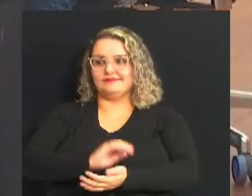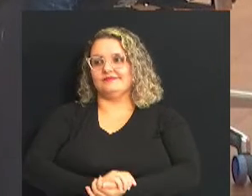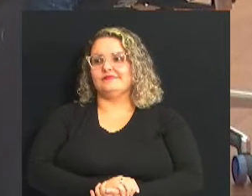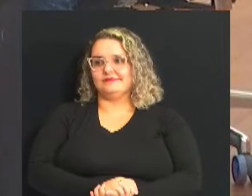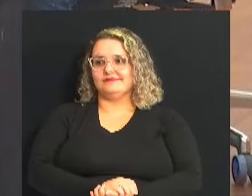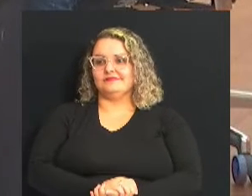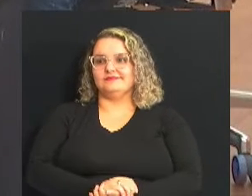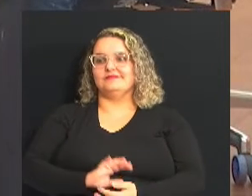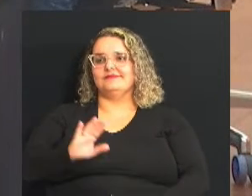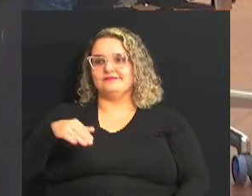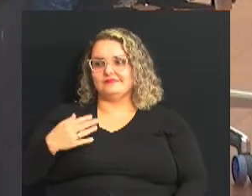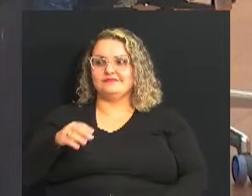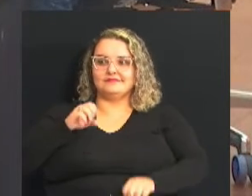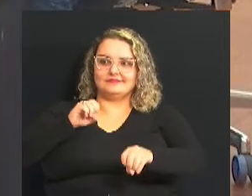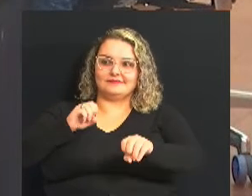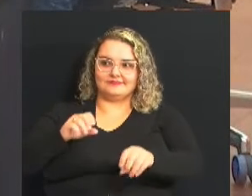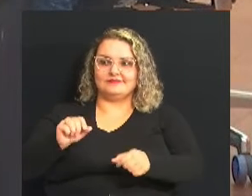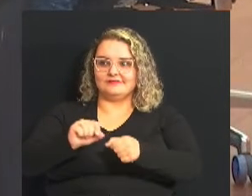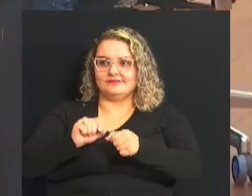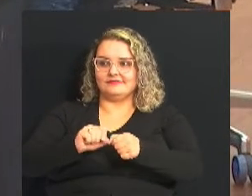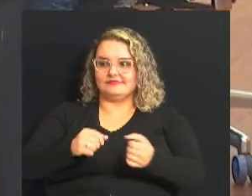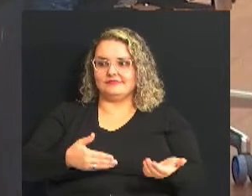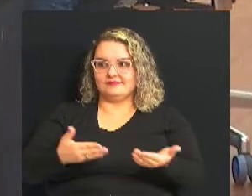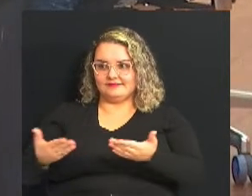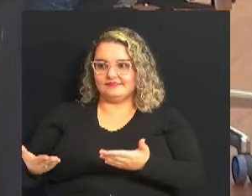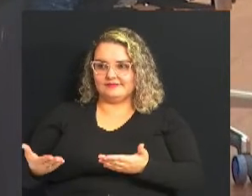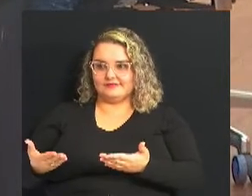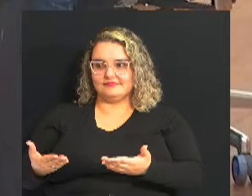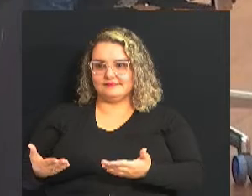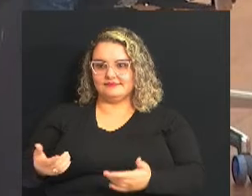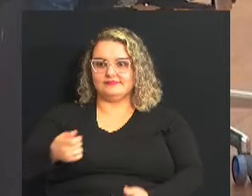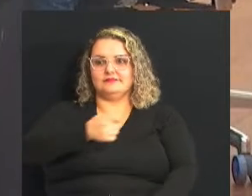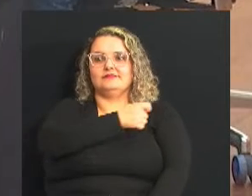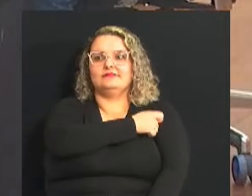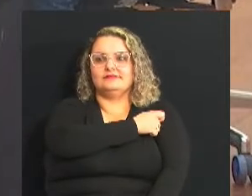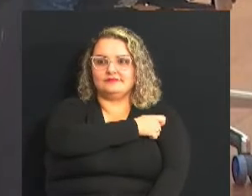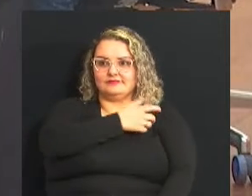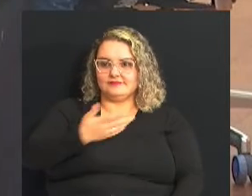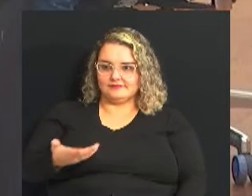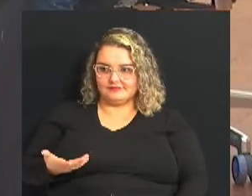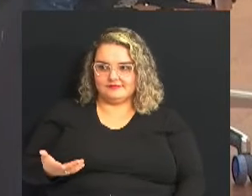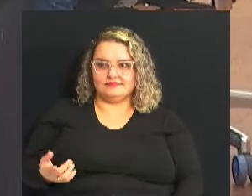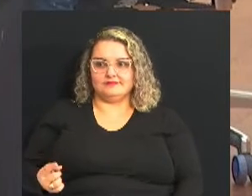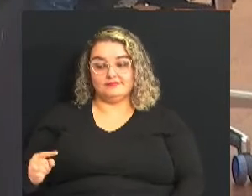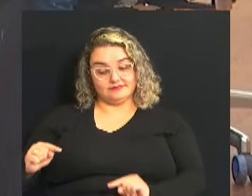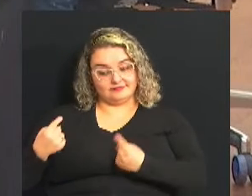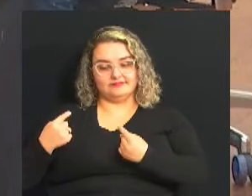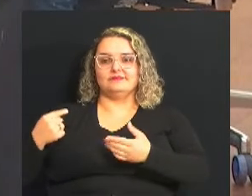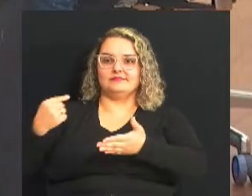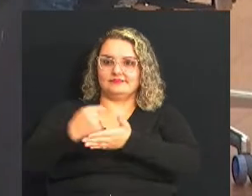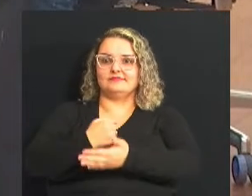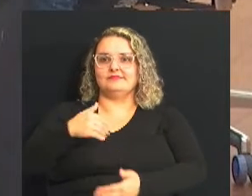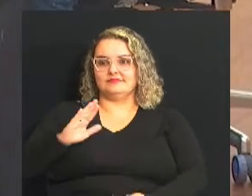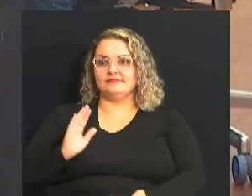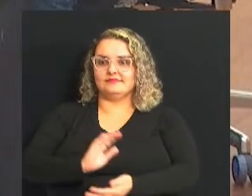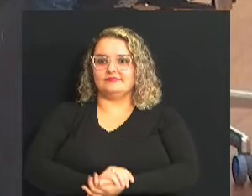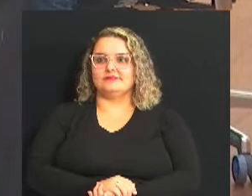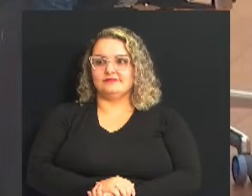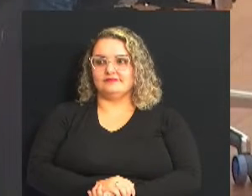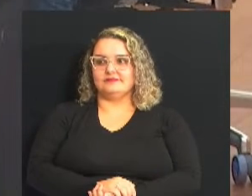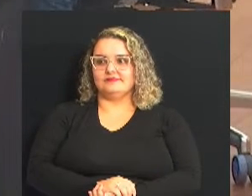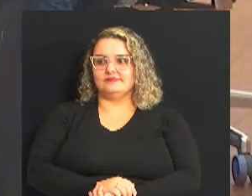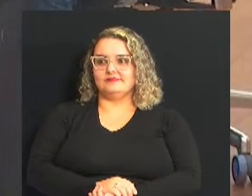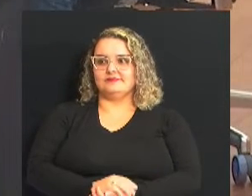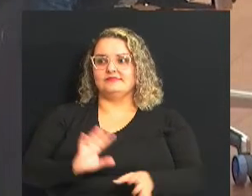Quando eu dava aula, eu sempre fazia a minha apresentação, até para o aluno saber onde ele pode cutucar, ou pode perguntar mais, né? Então, assim,